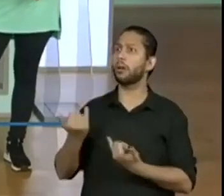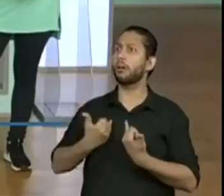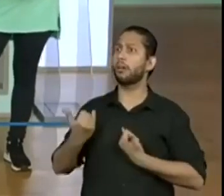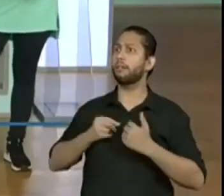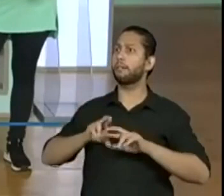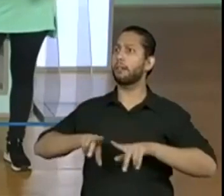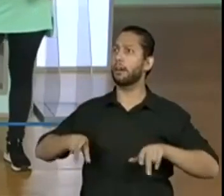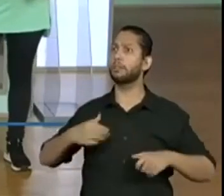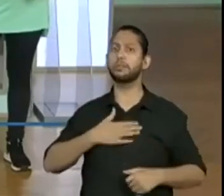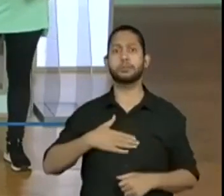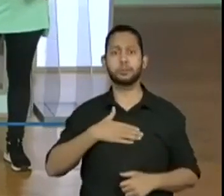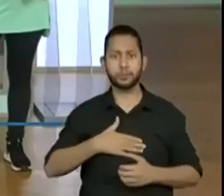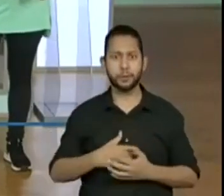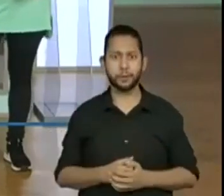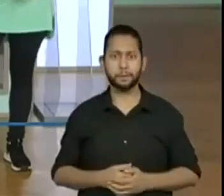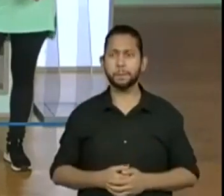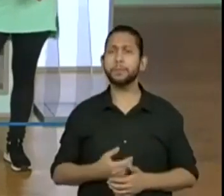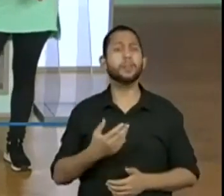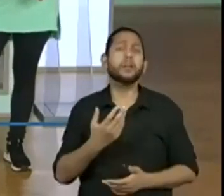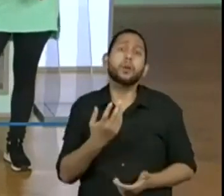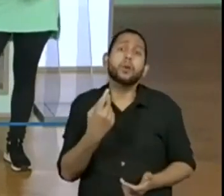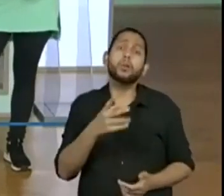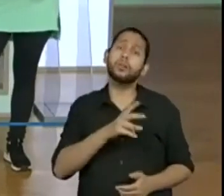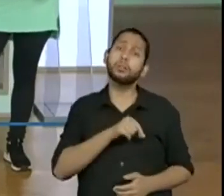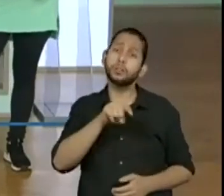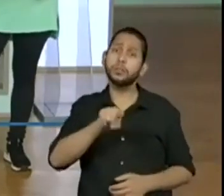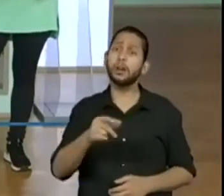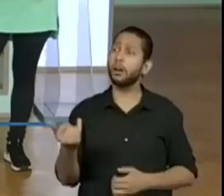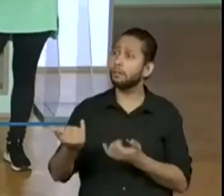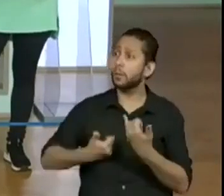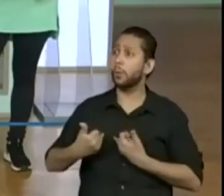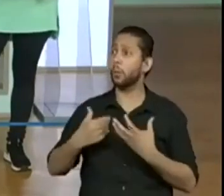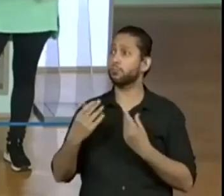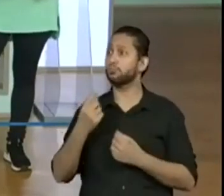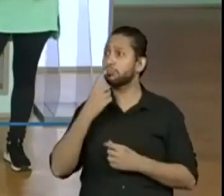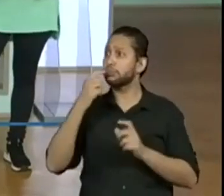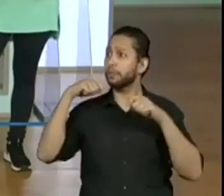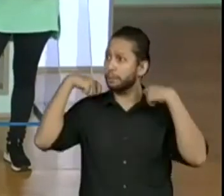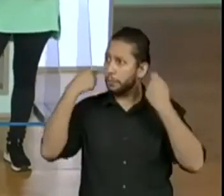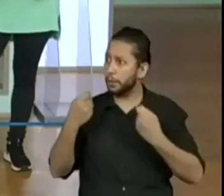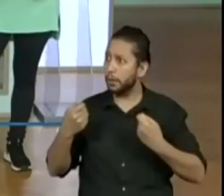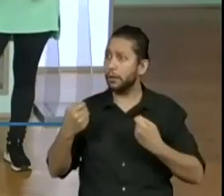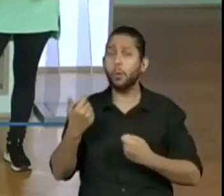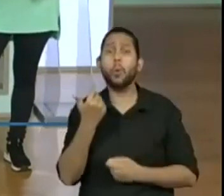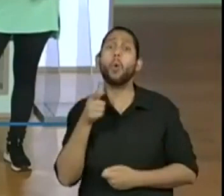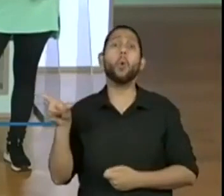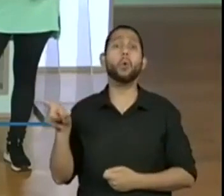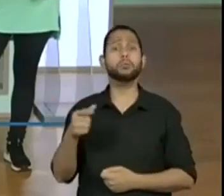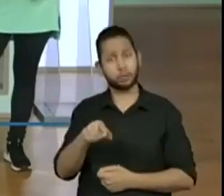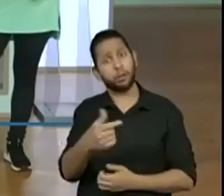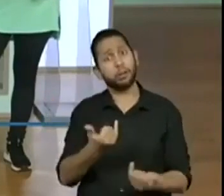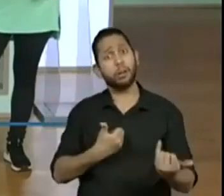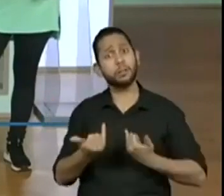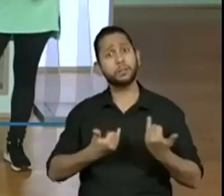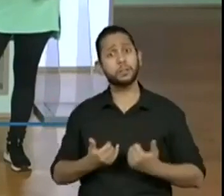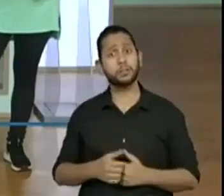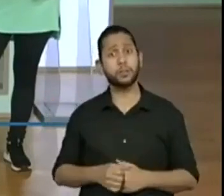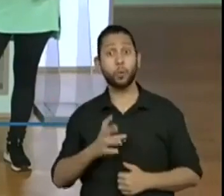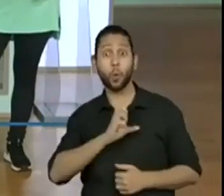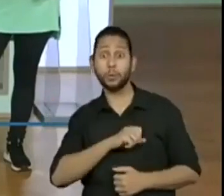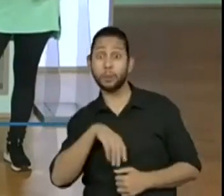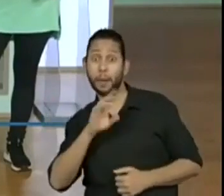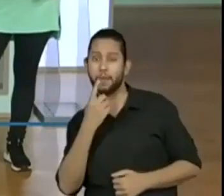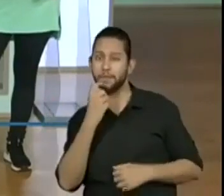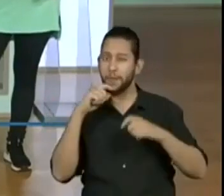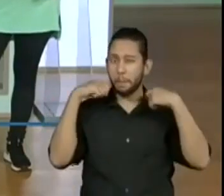conto deles, no caso da Chapeuzinho? Que eles gostam mais? Será que eles gostam mais da original ali, da Chapeuzinho Vermelho, ou será que eles